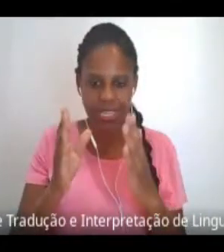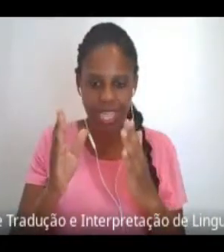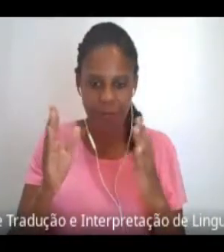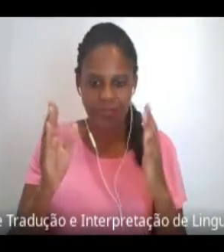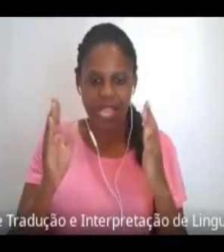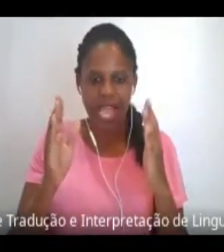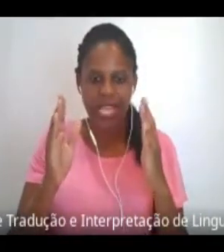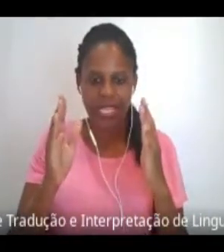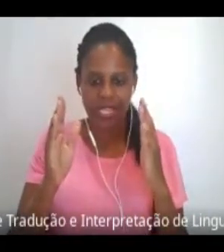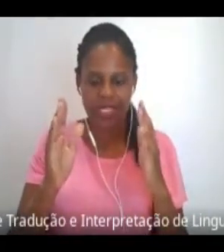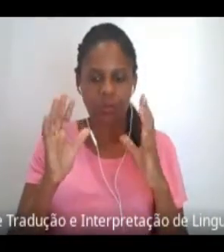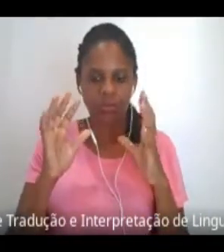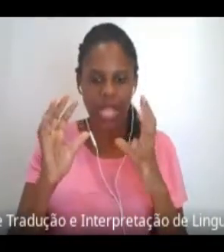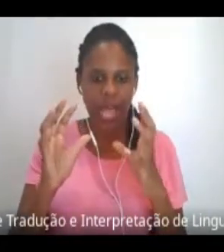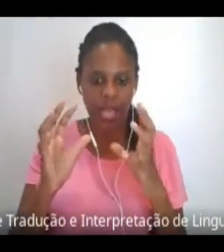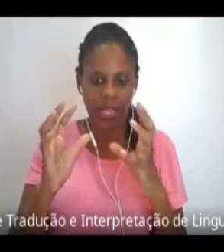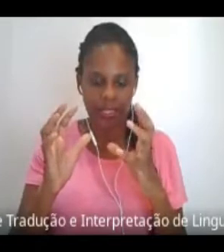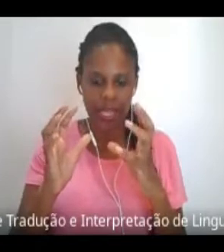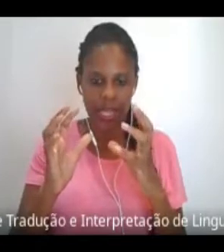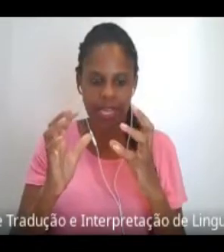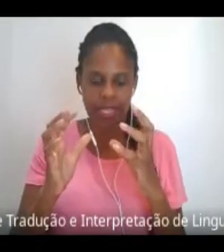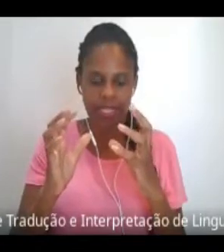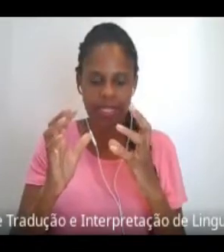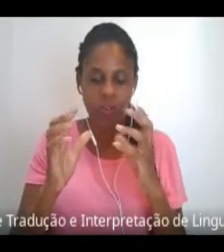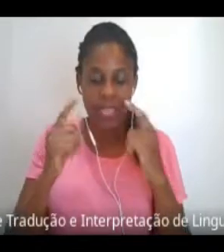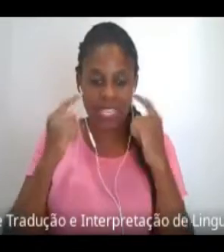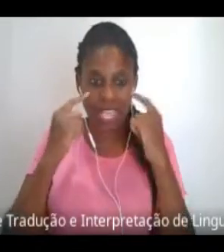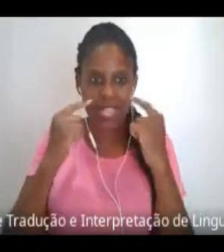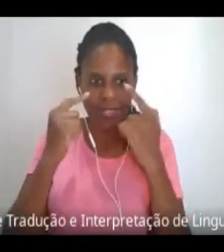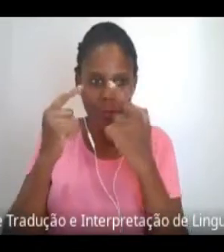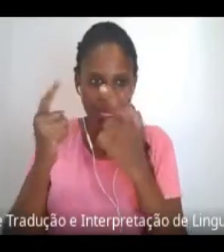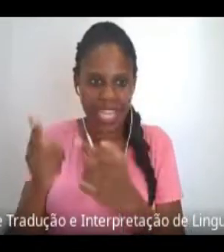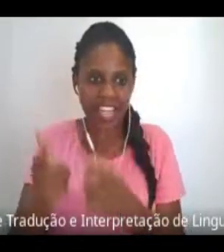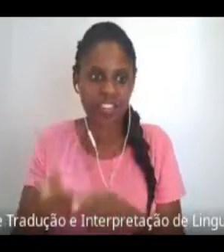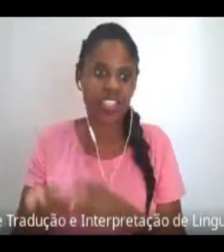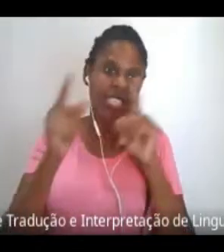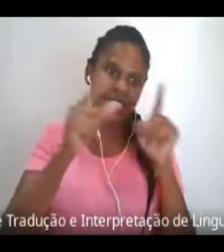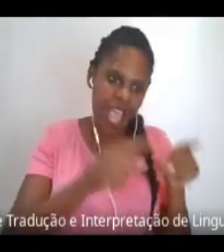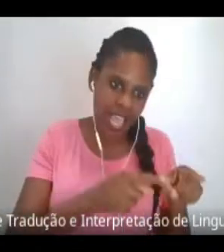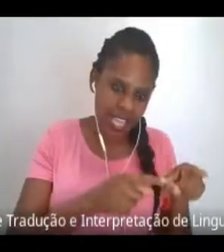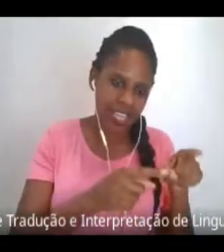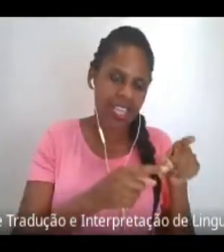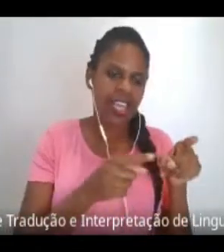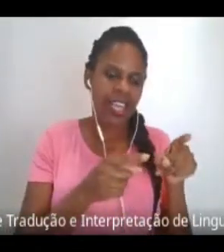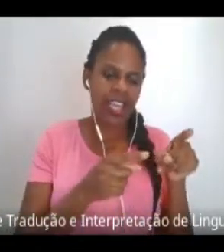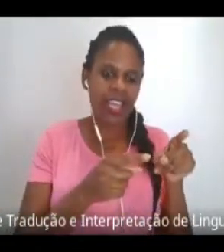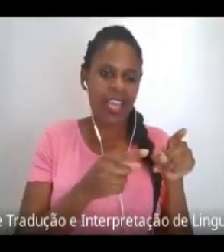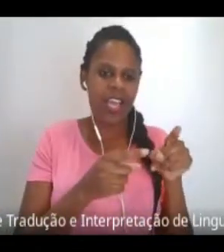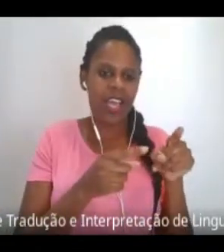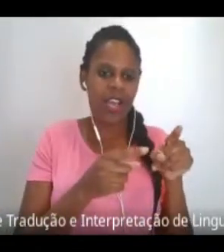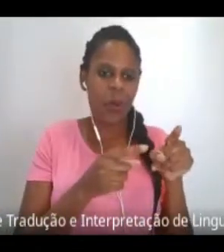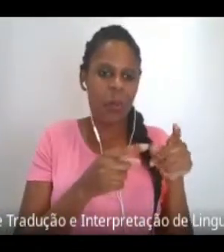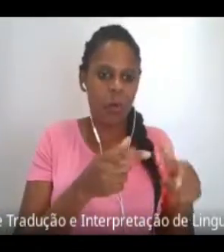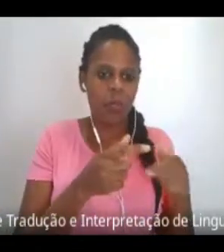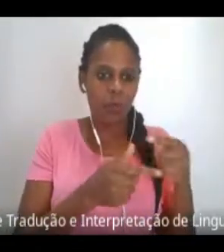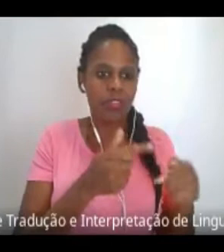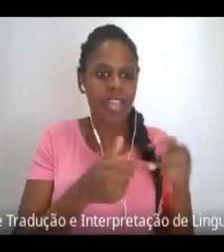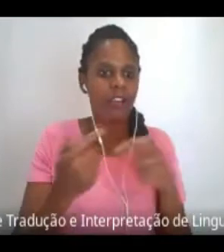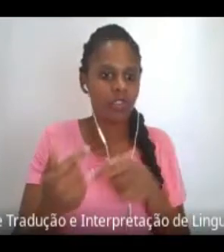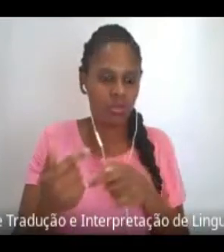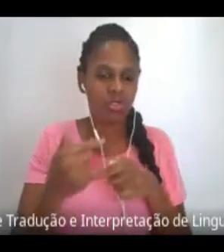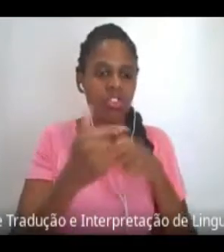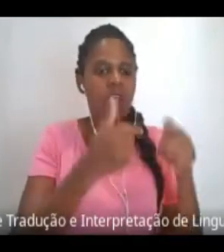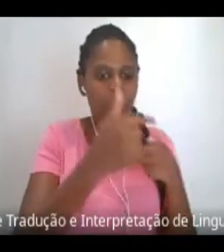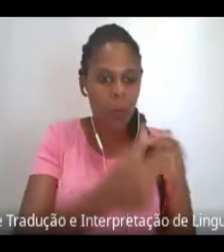gente não pode entender essa questão de pensar acessibilidade sem o